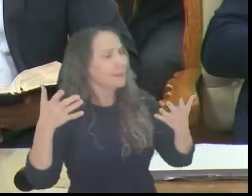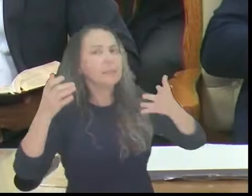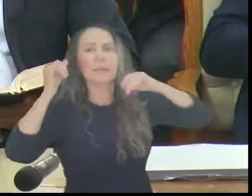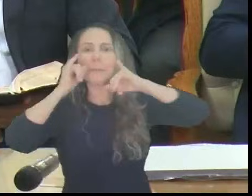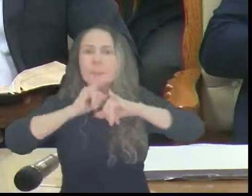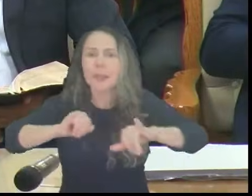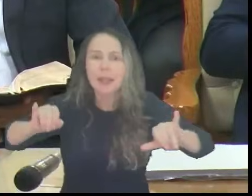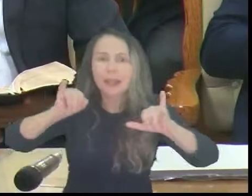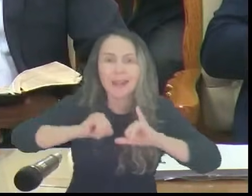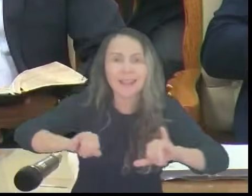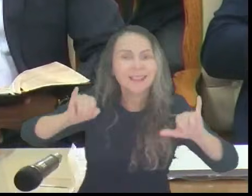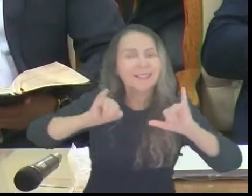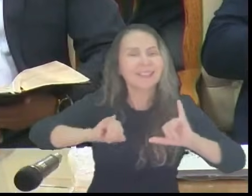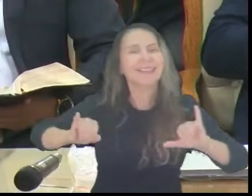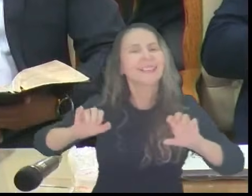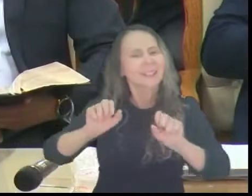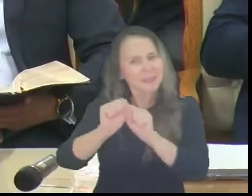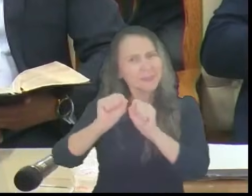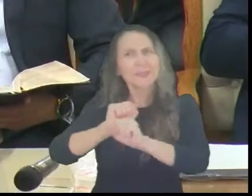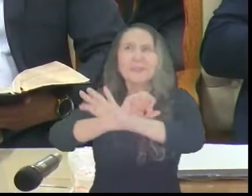Dá para dizer glória para Deus, irmão?